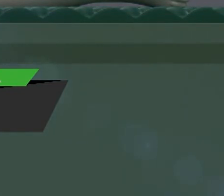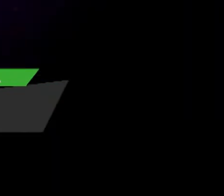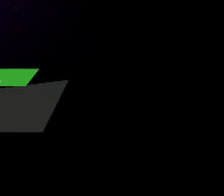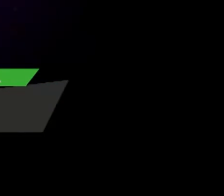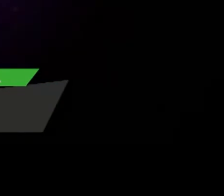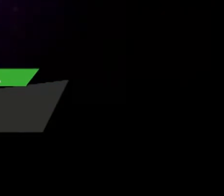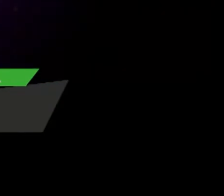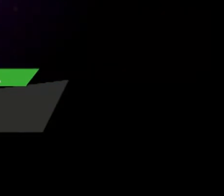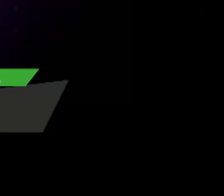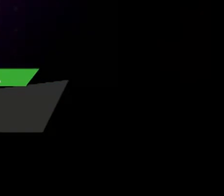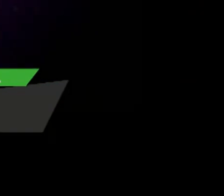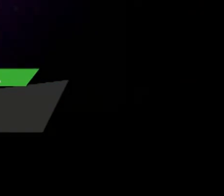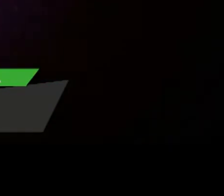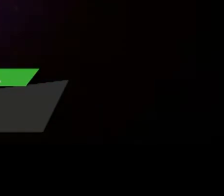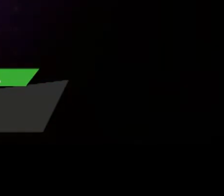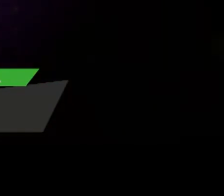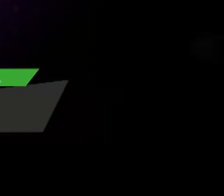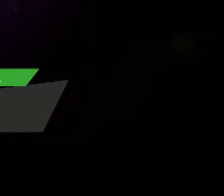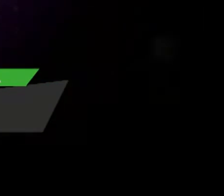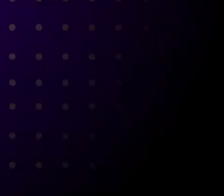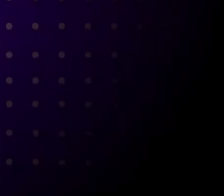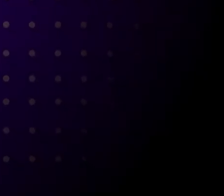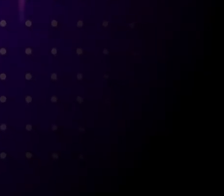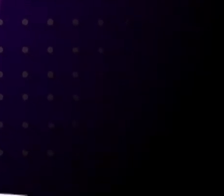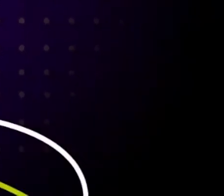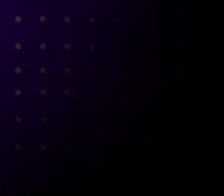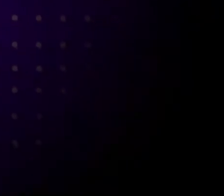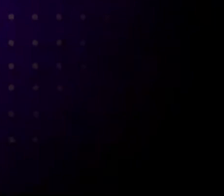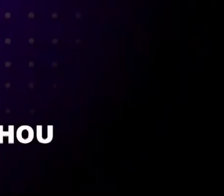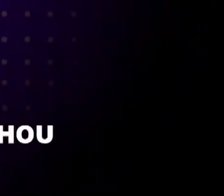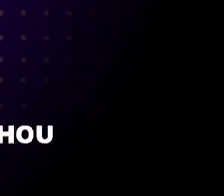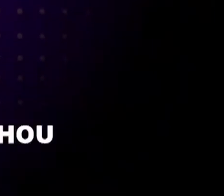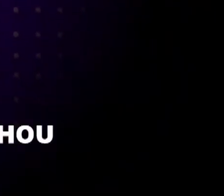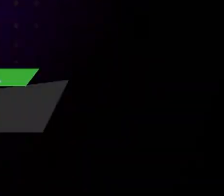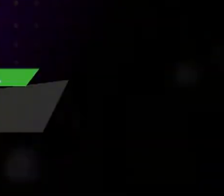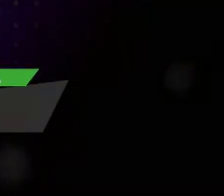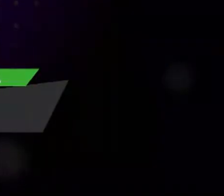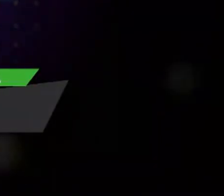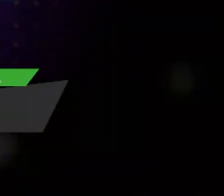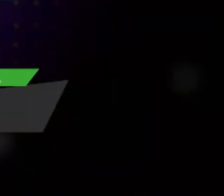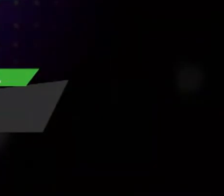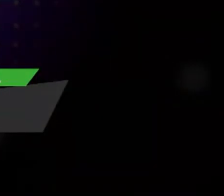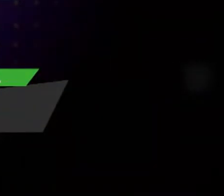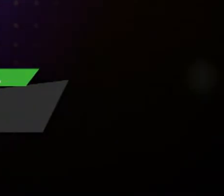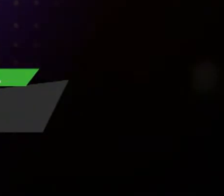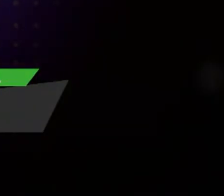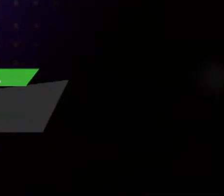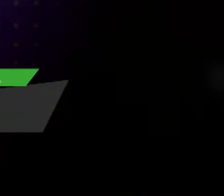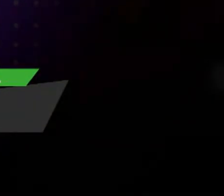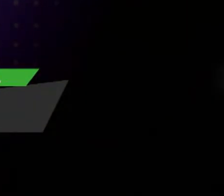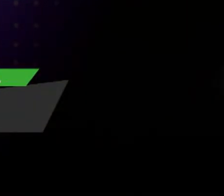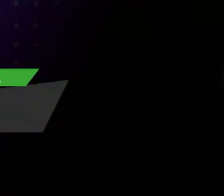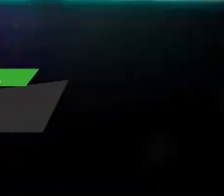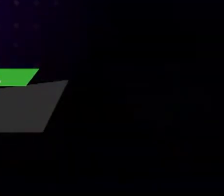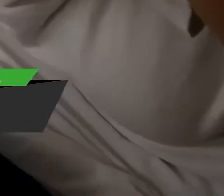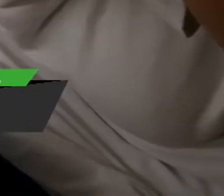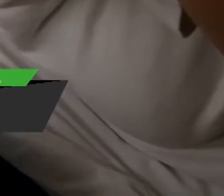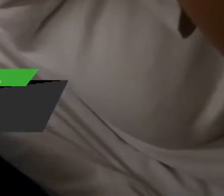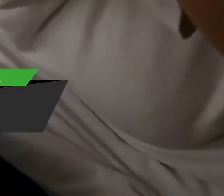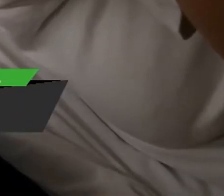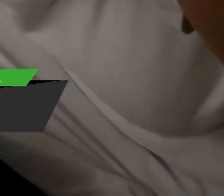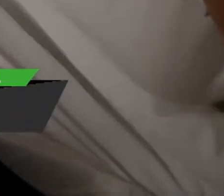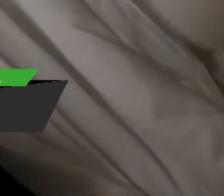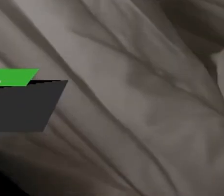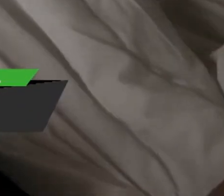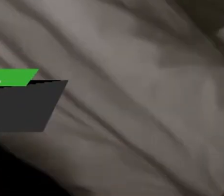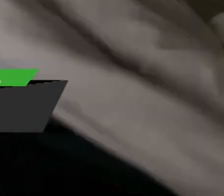natural. Mas atenção! Últimos dias da Black Fábrica Sono Quality. São planos facilitados para você aposentado,